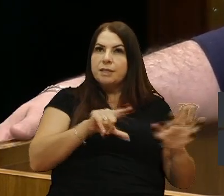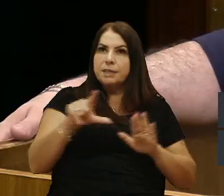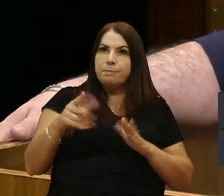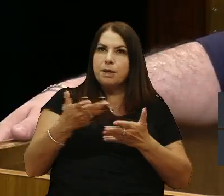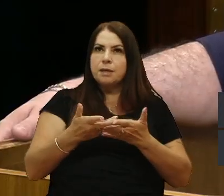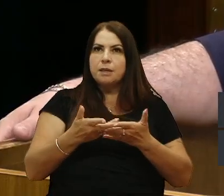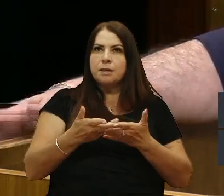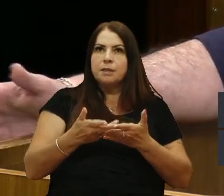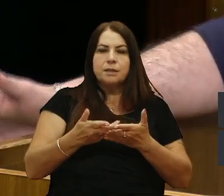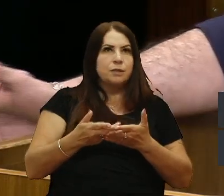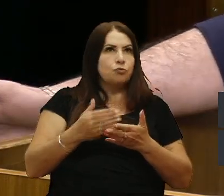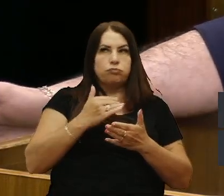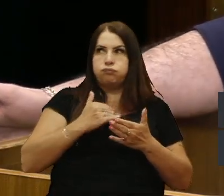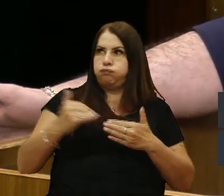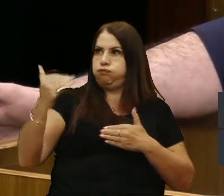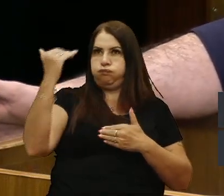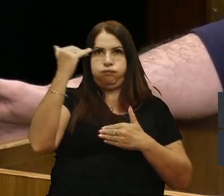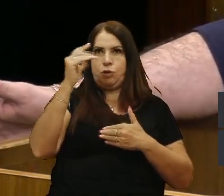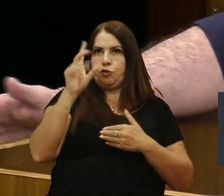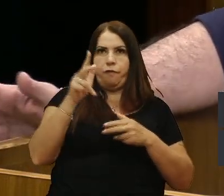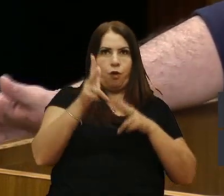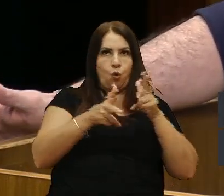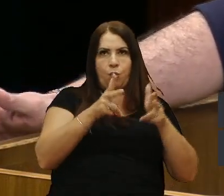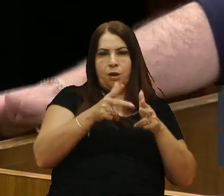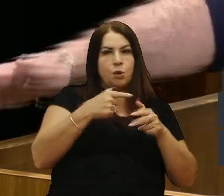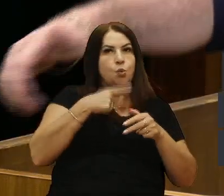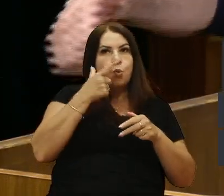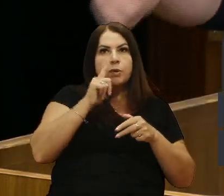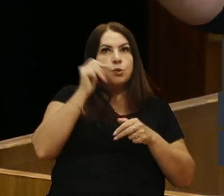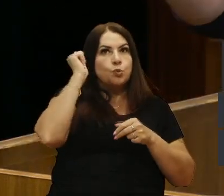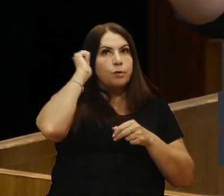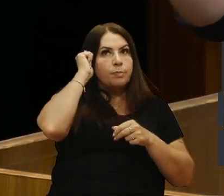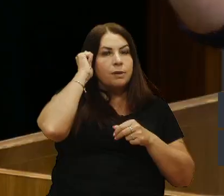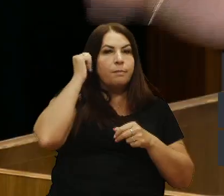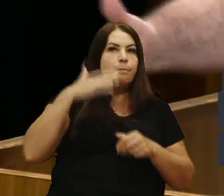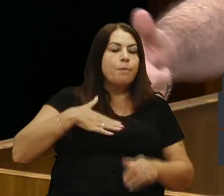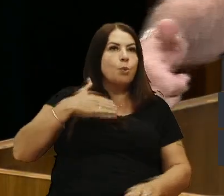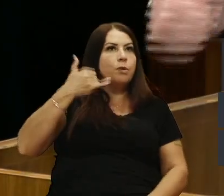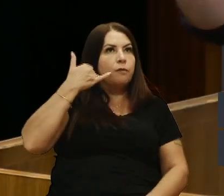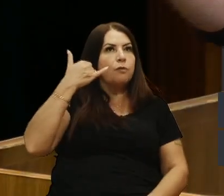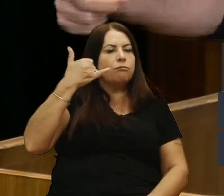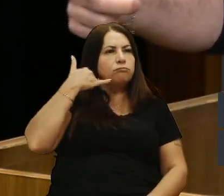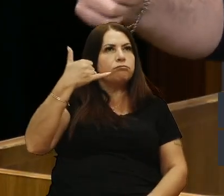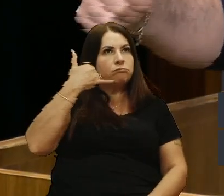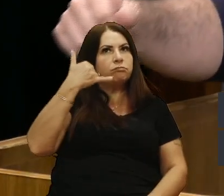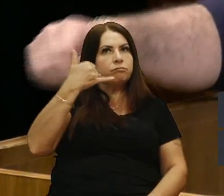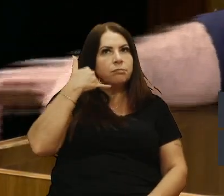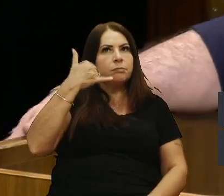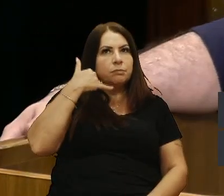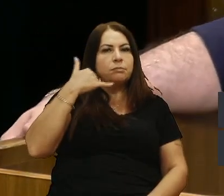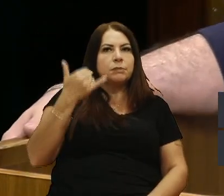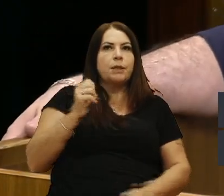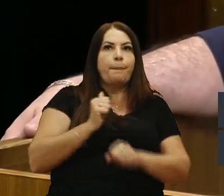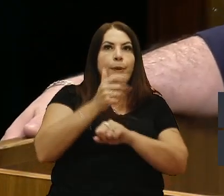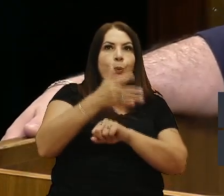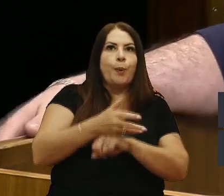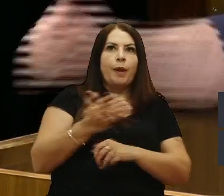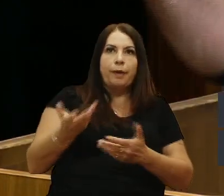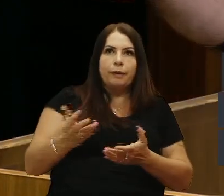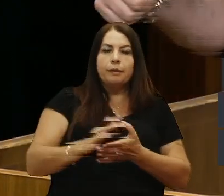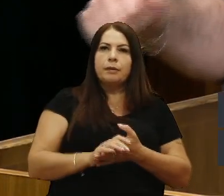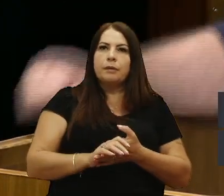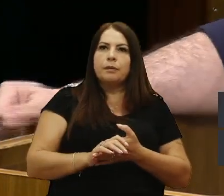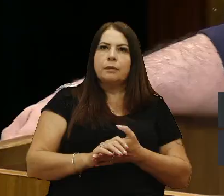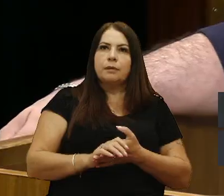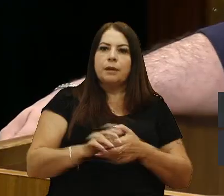sendo estopim, porque não foi só na estação férrea e eu não consegui dormir porque o meu telefone choveu de mensagem, de ligação a madrugada inteira. Foi